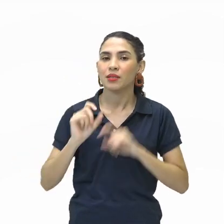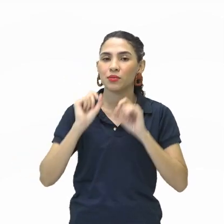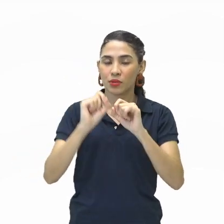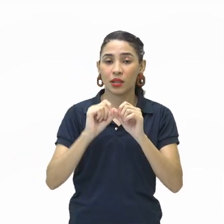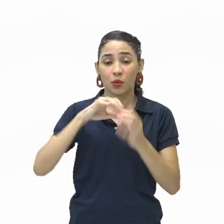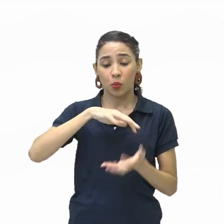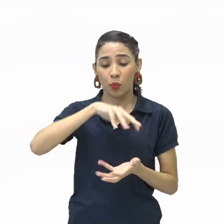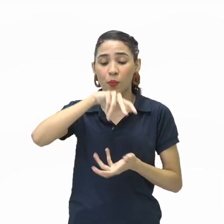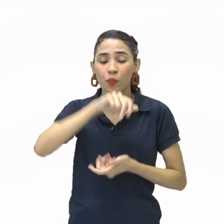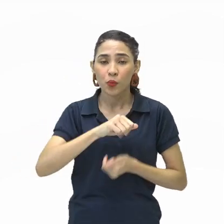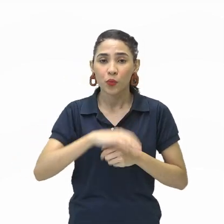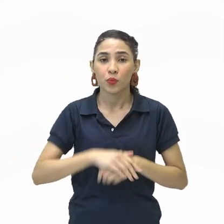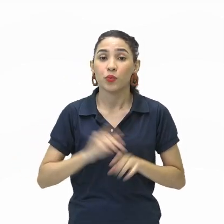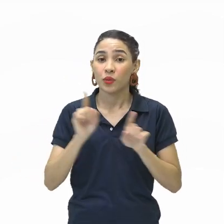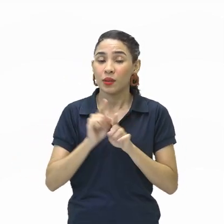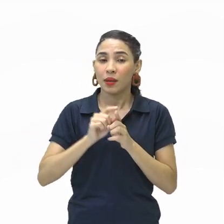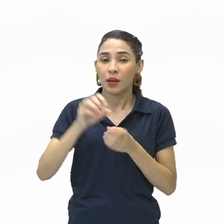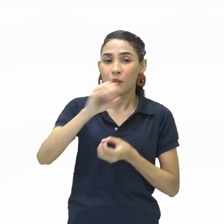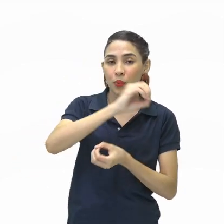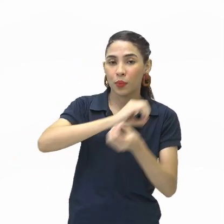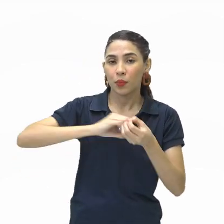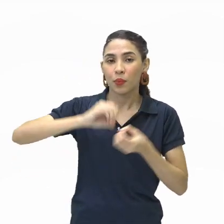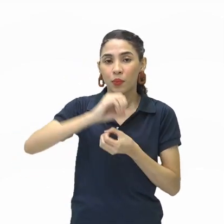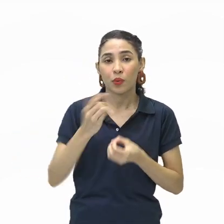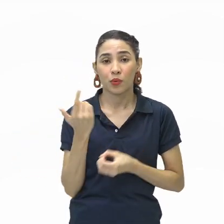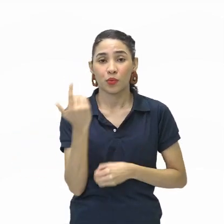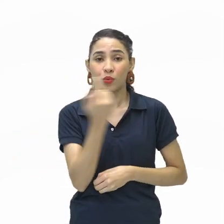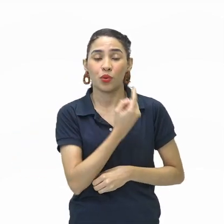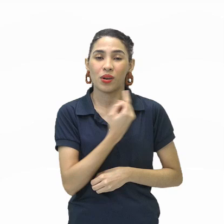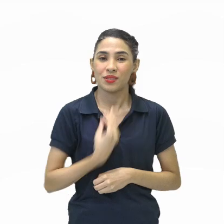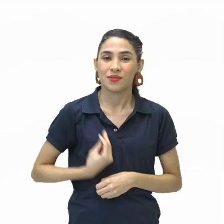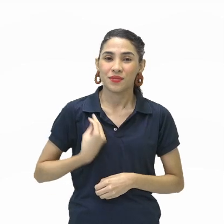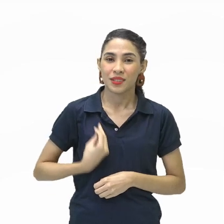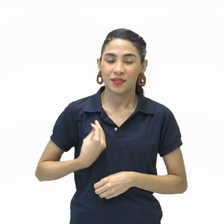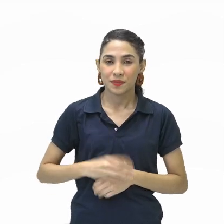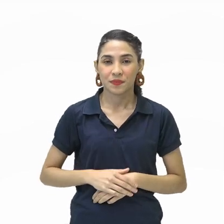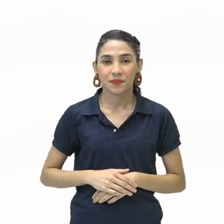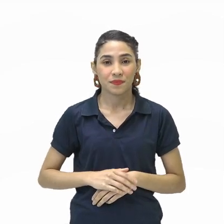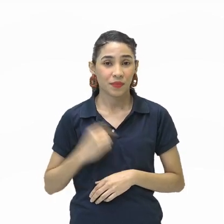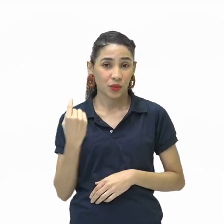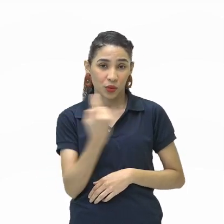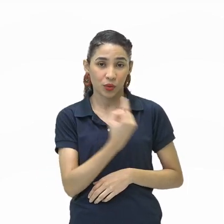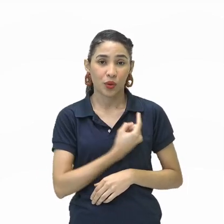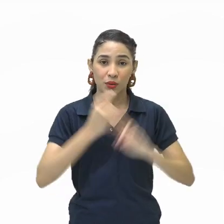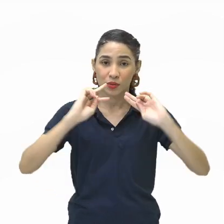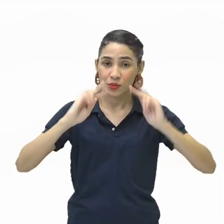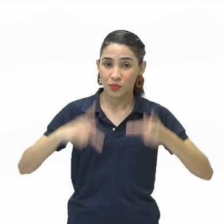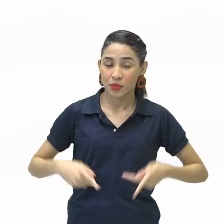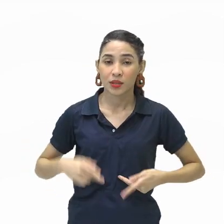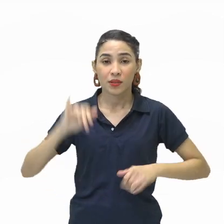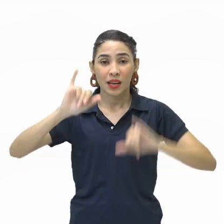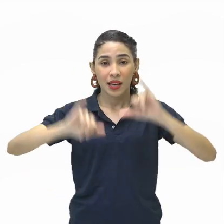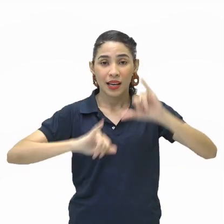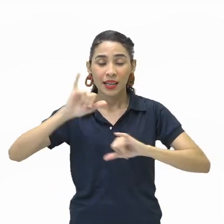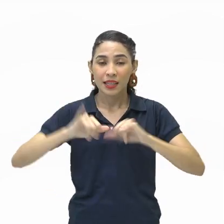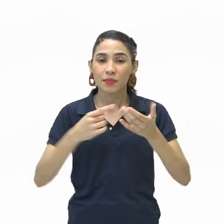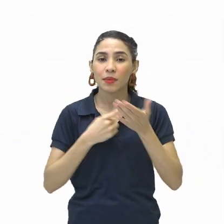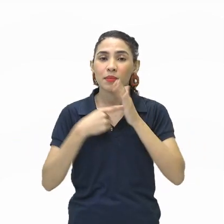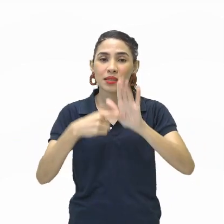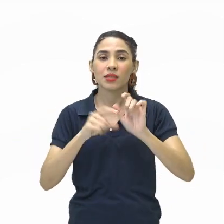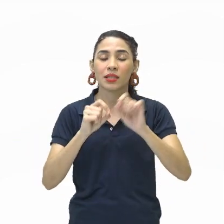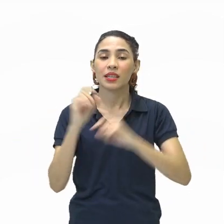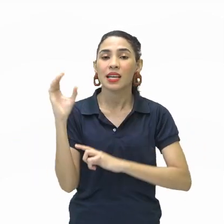o mundo, né, e o universo ao qual a gente faz parte. Para nós, seres humanos, a química ela se mostra como